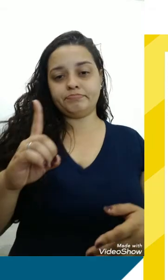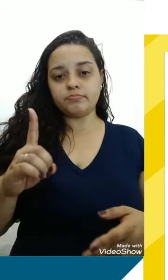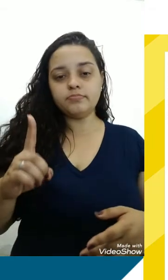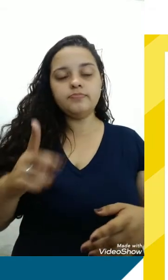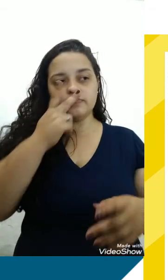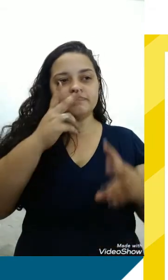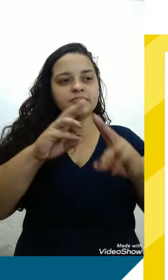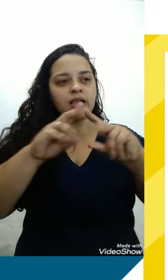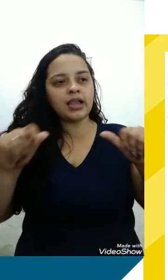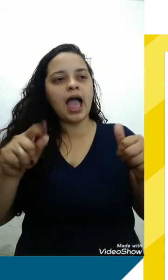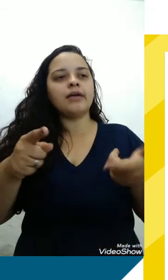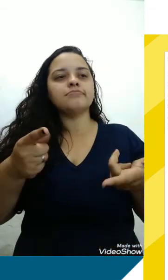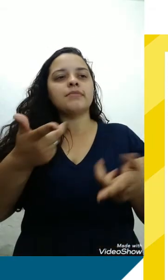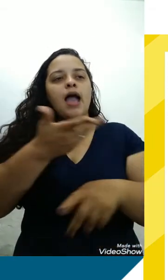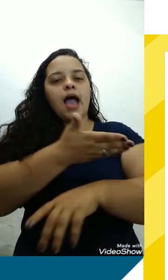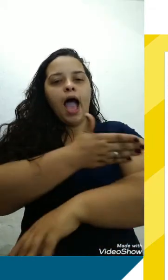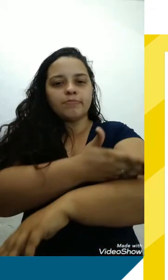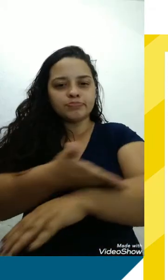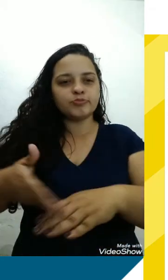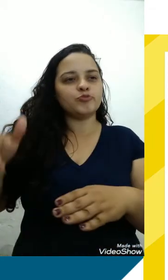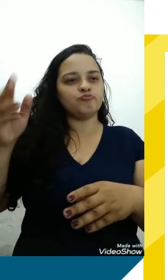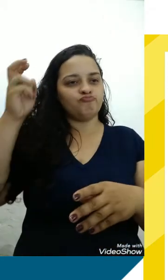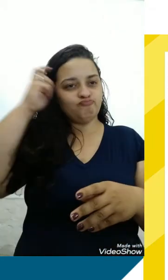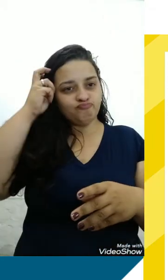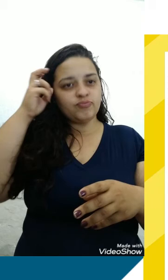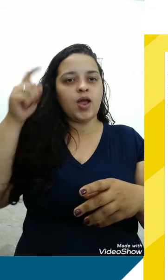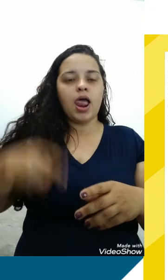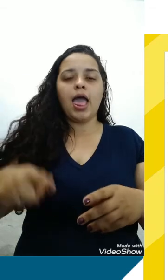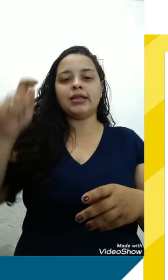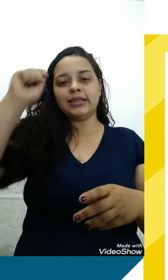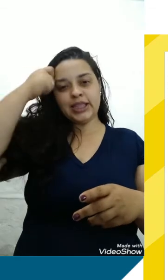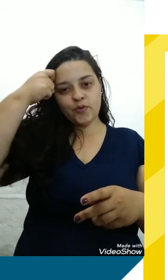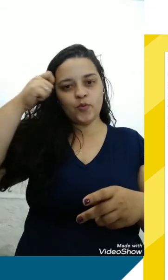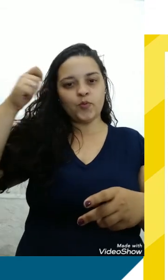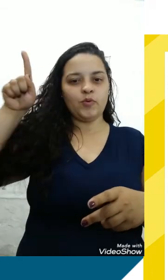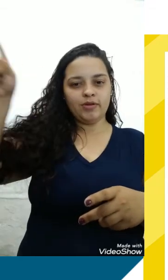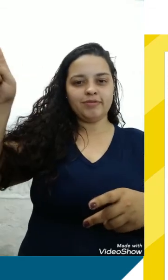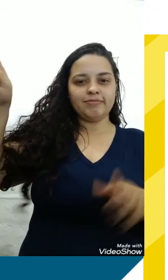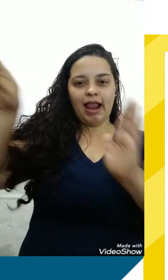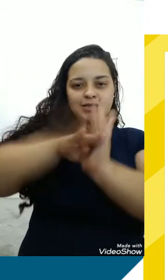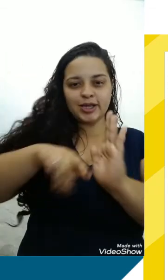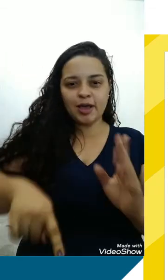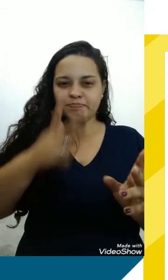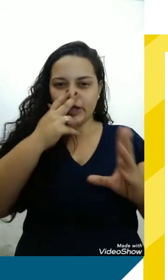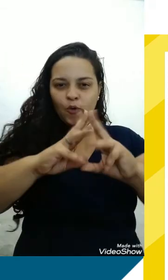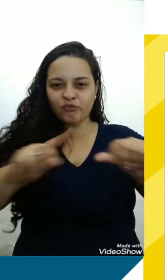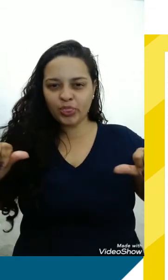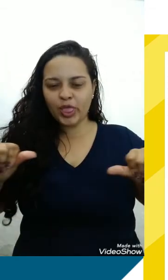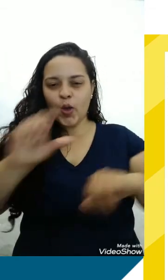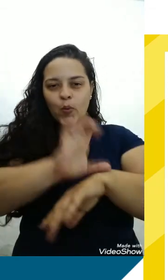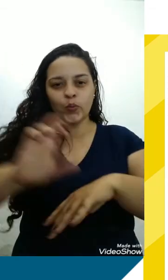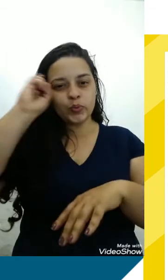dissolução dos hábitos culturais trazidos do continente de origem dos escravizados. Na verdade, o que a gente vê não é uma dissolução, pelo contrário, é uma